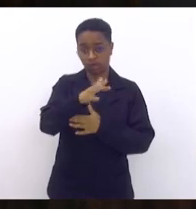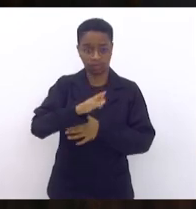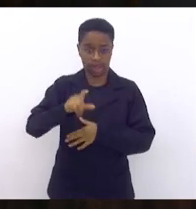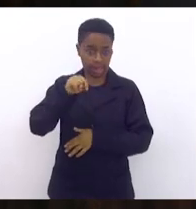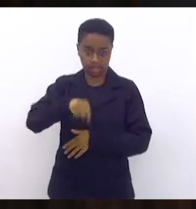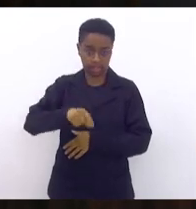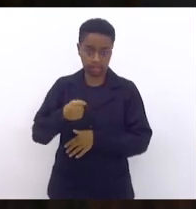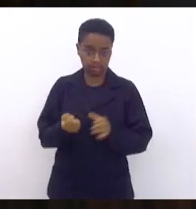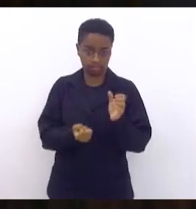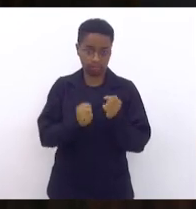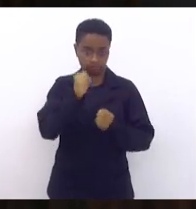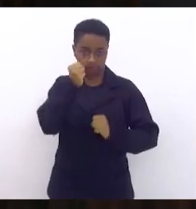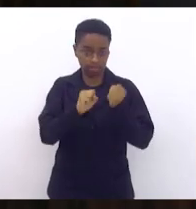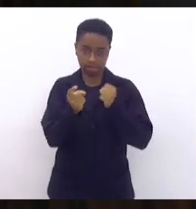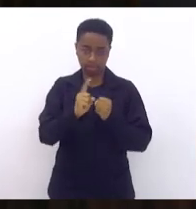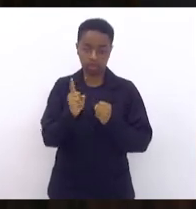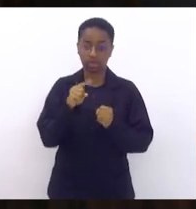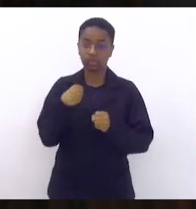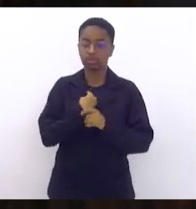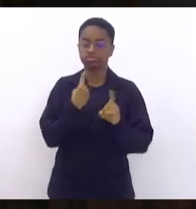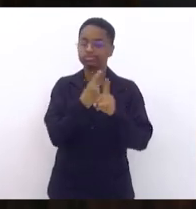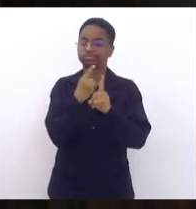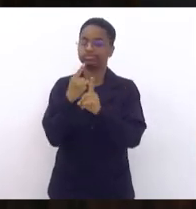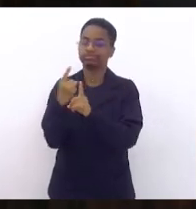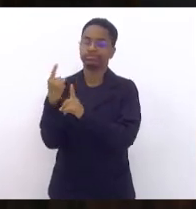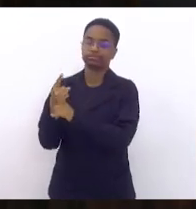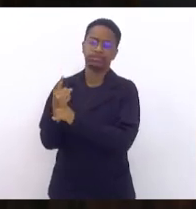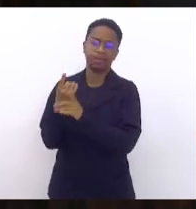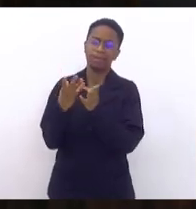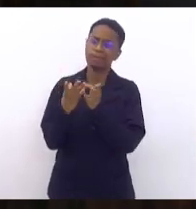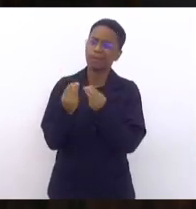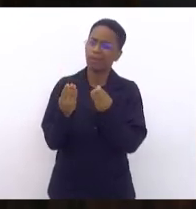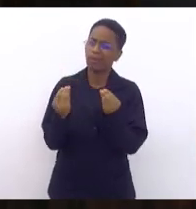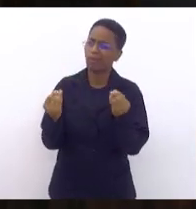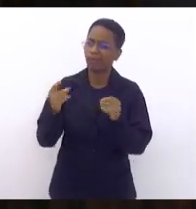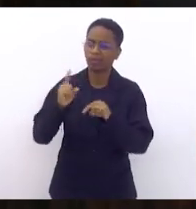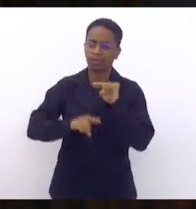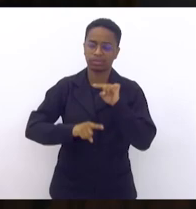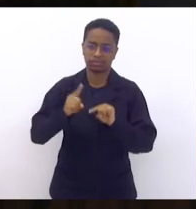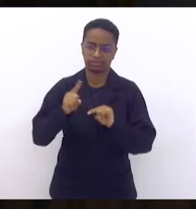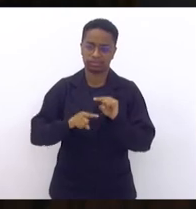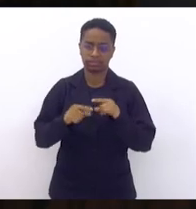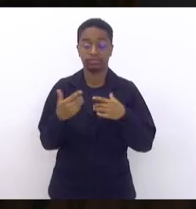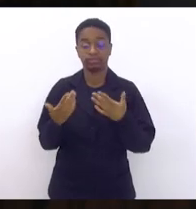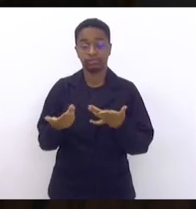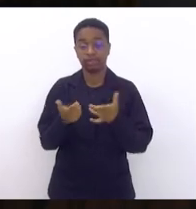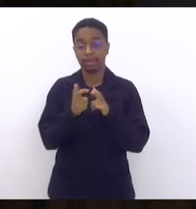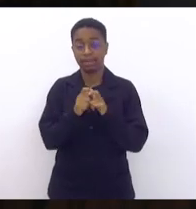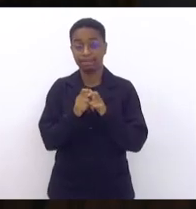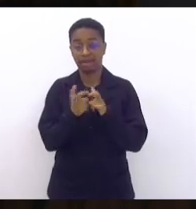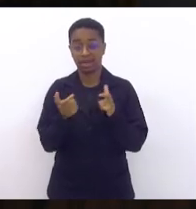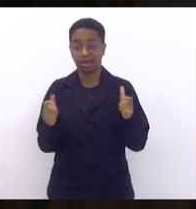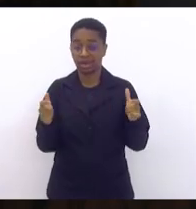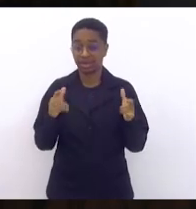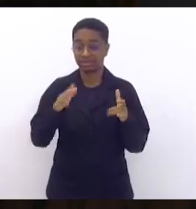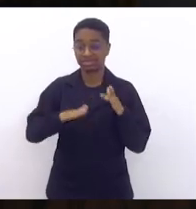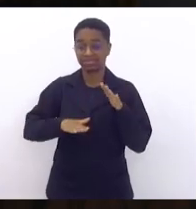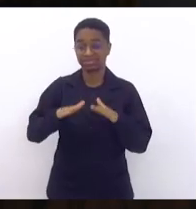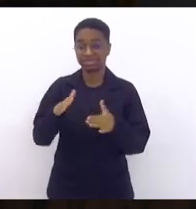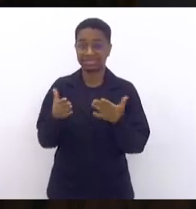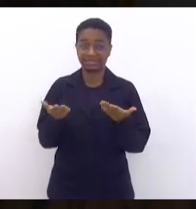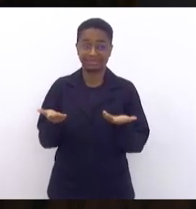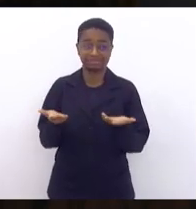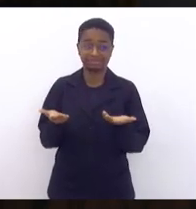vem de fora em cada esquina a gente vê muitos desses produtos e que a maioria deles às vezes não são